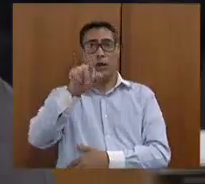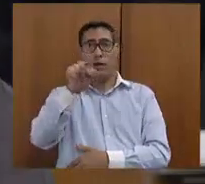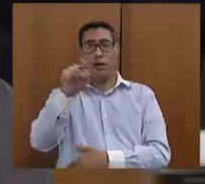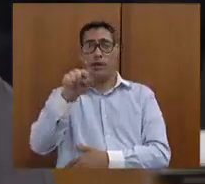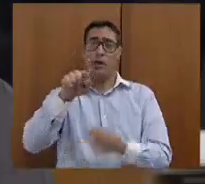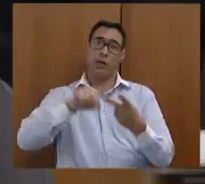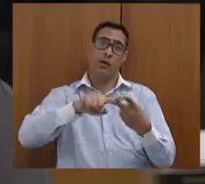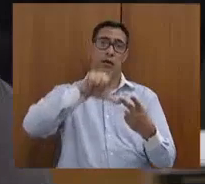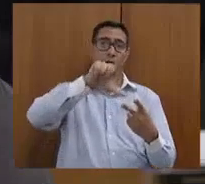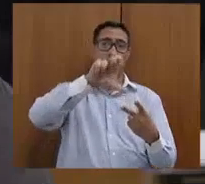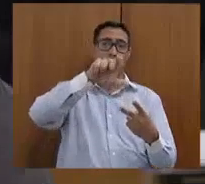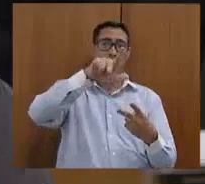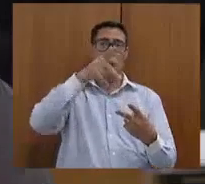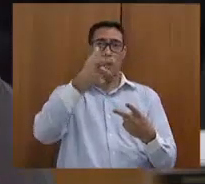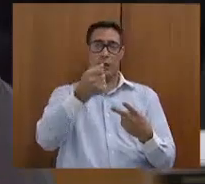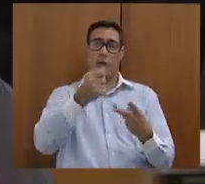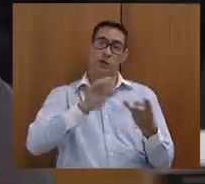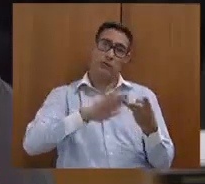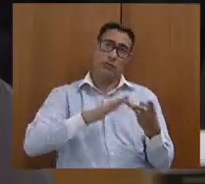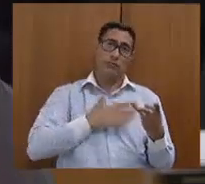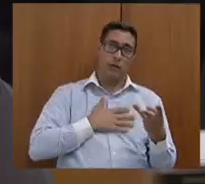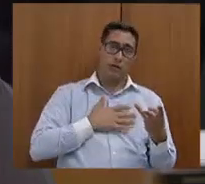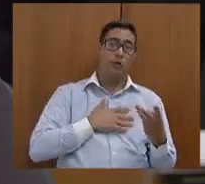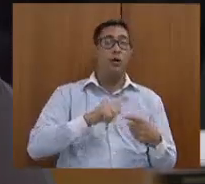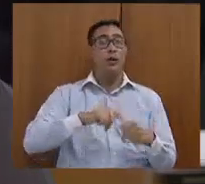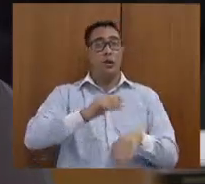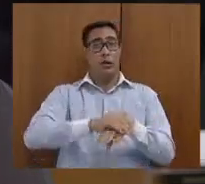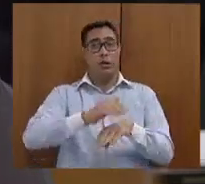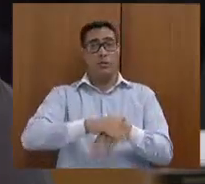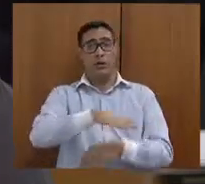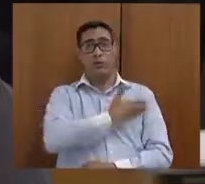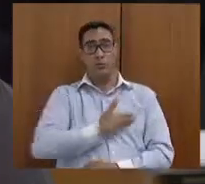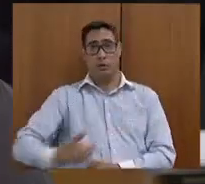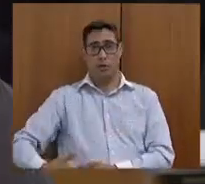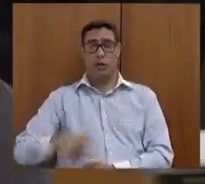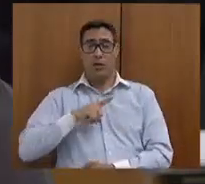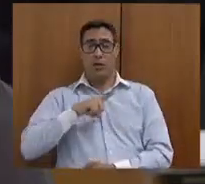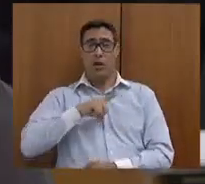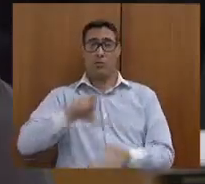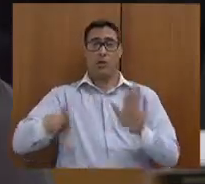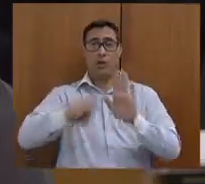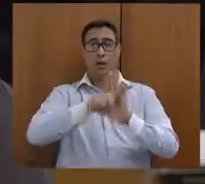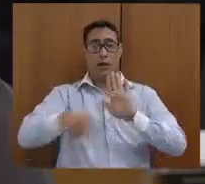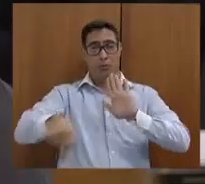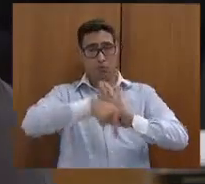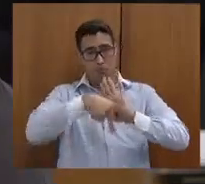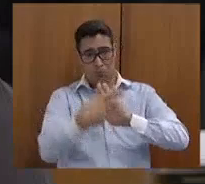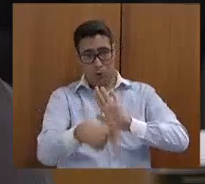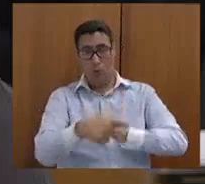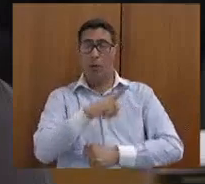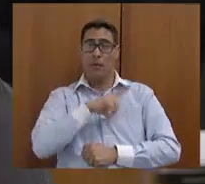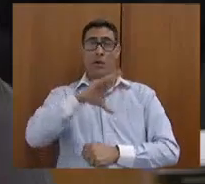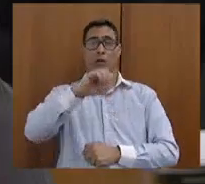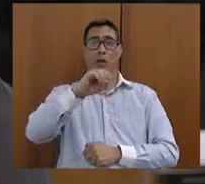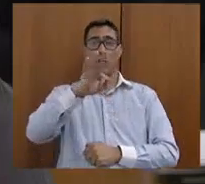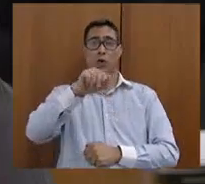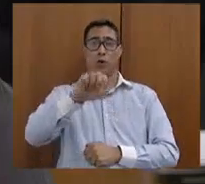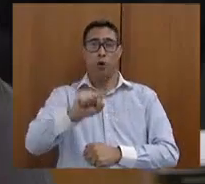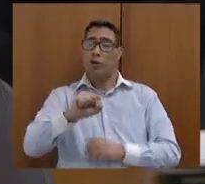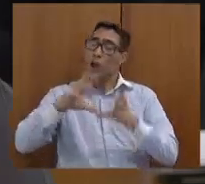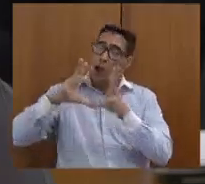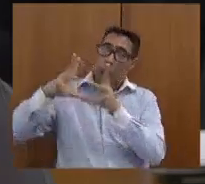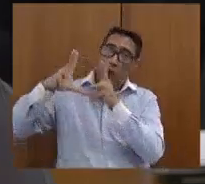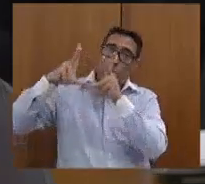Leninha eu para que no estado tem uma lei própria para garantir as cotas em todo o serviço